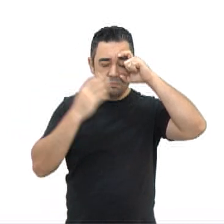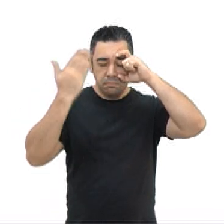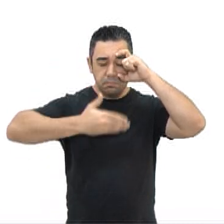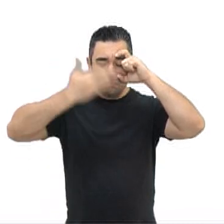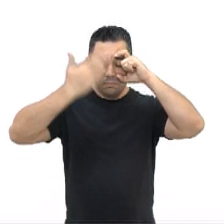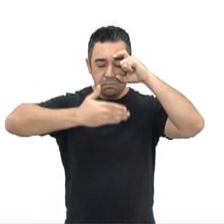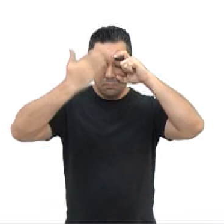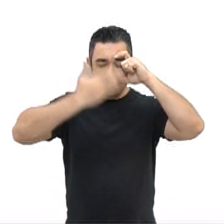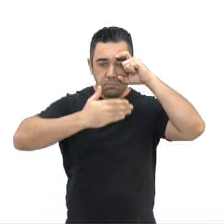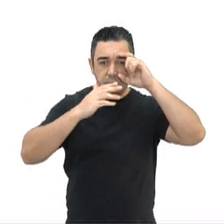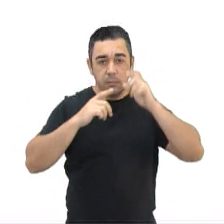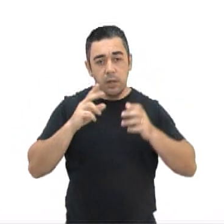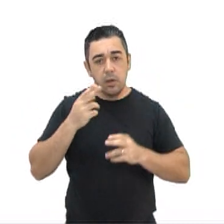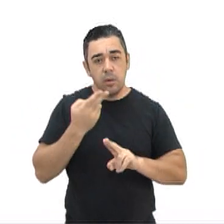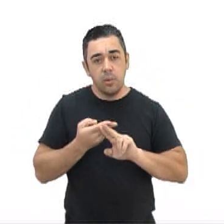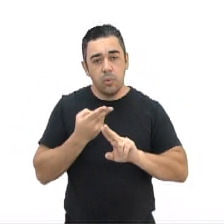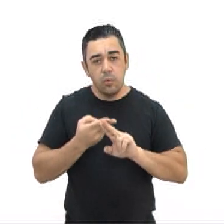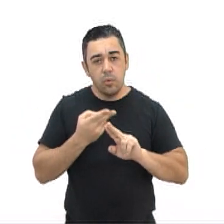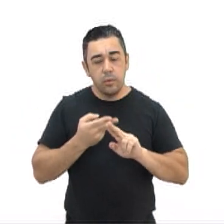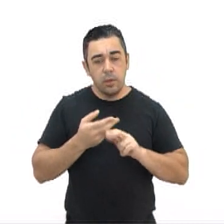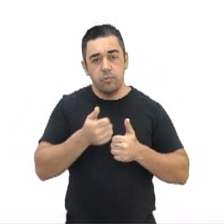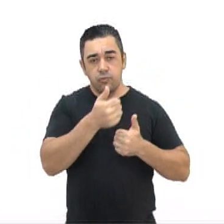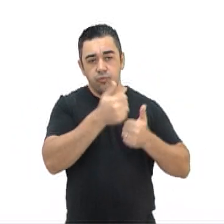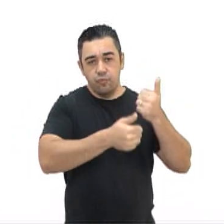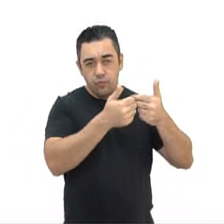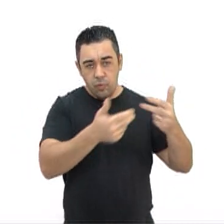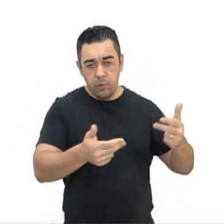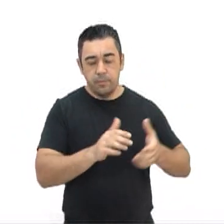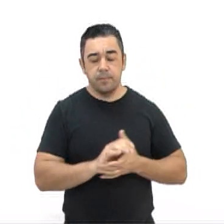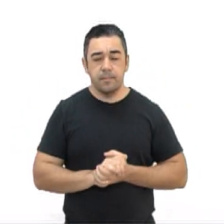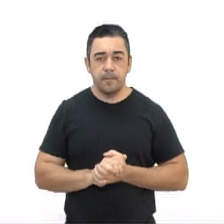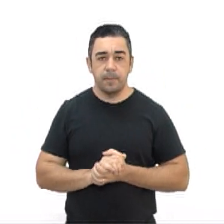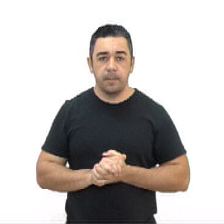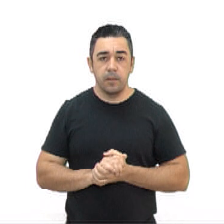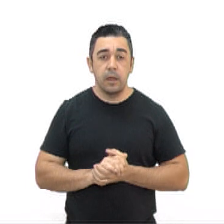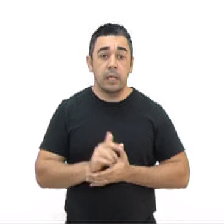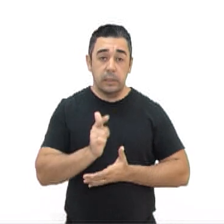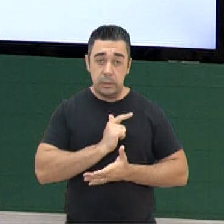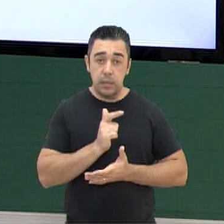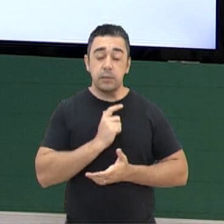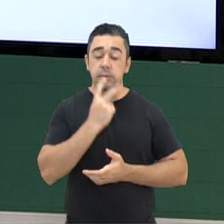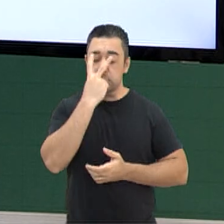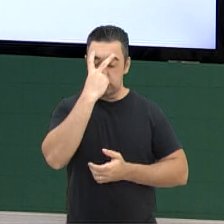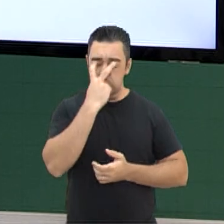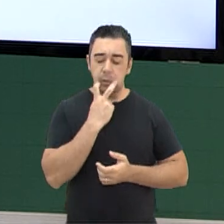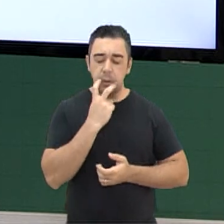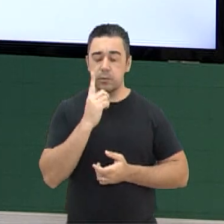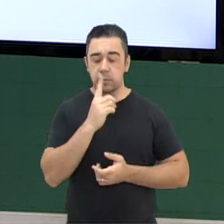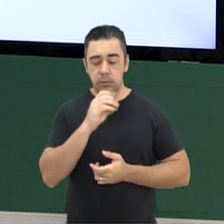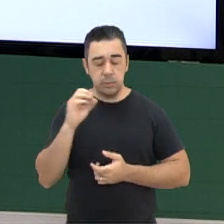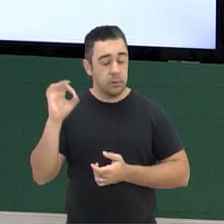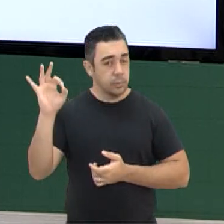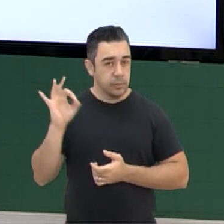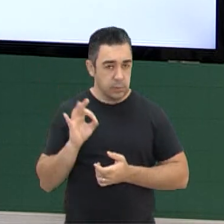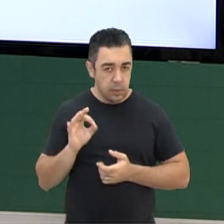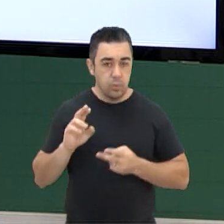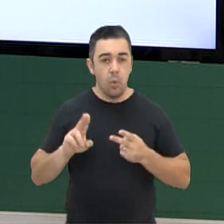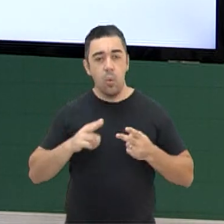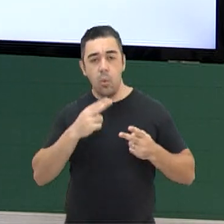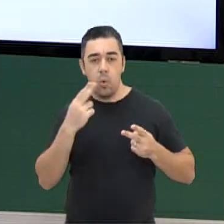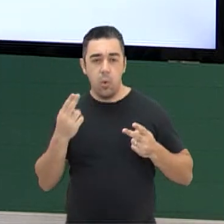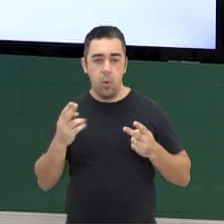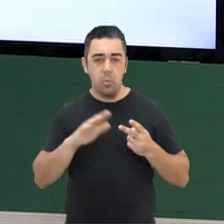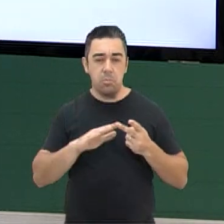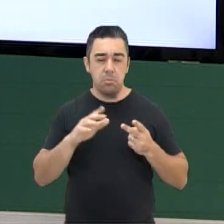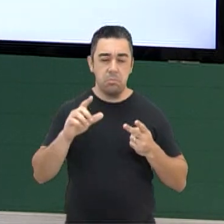os jogos. É importante frisar que tanto os atletas que são cegos quanto aqueles que têm